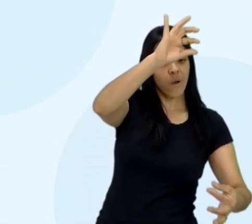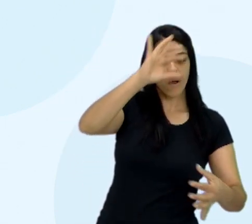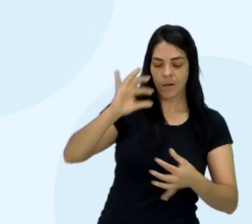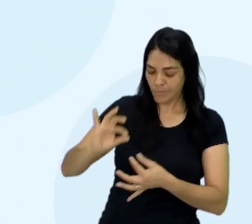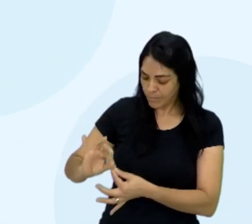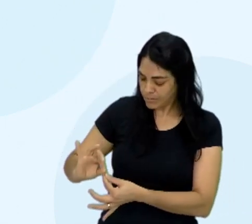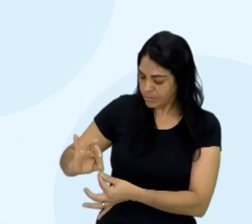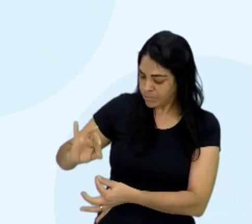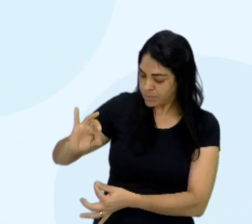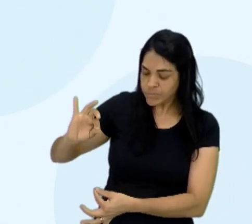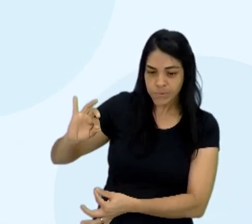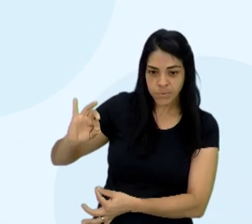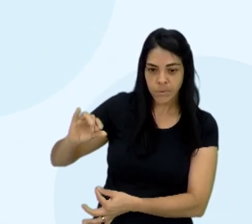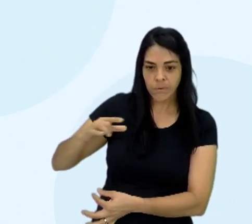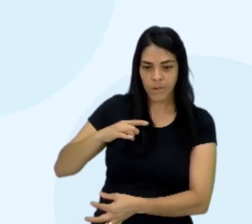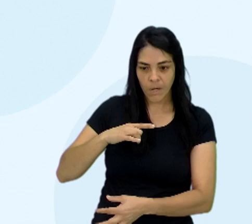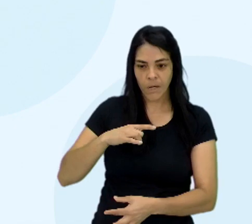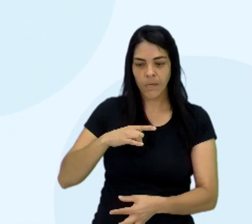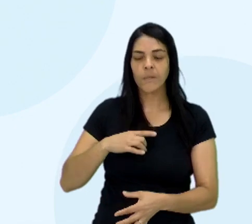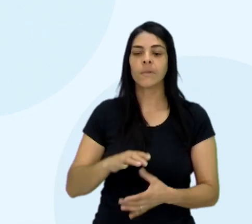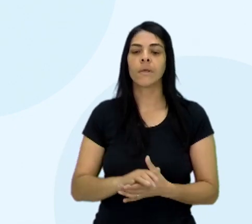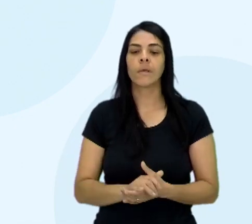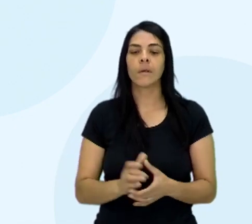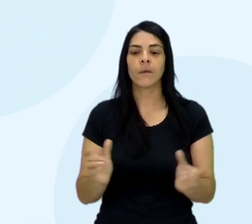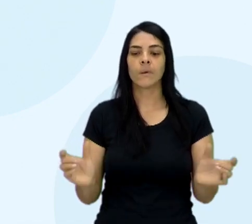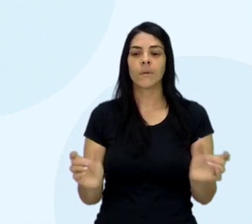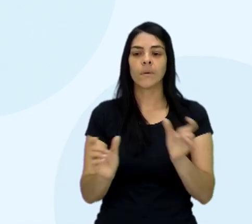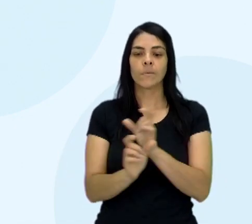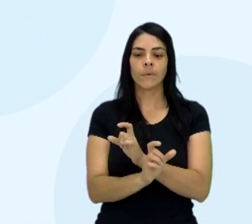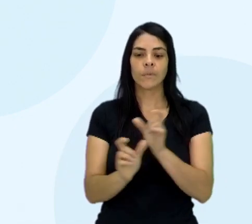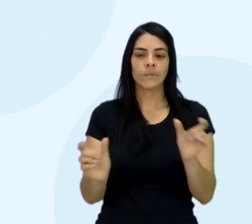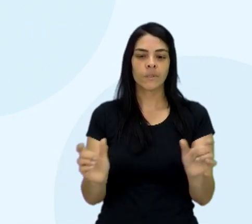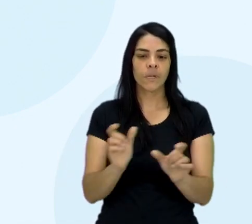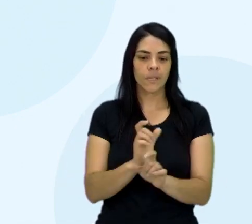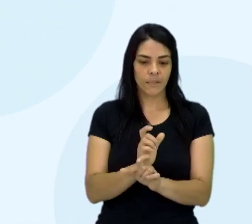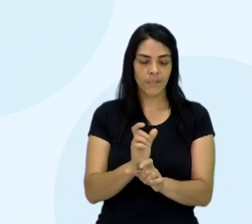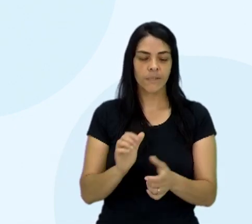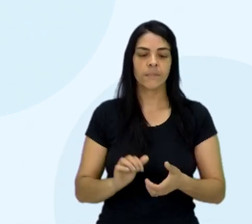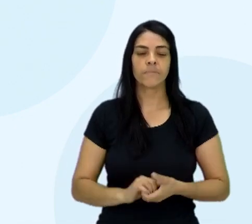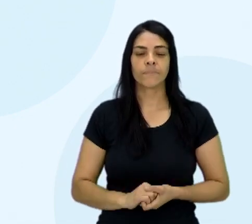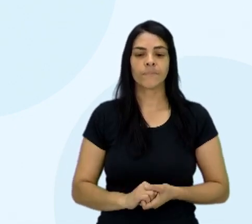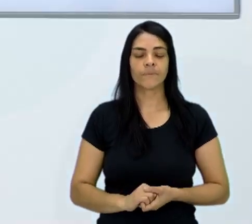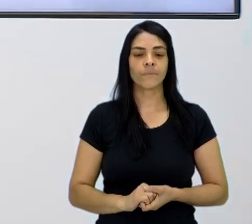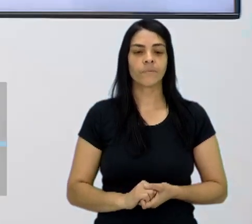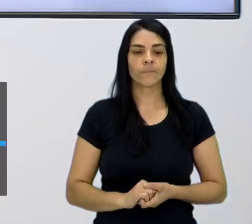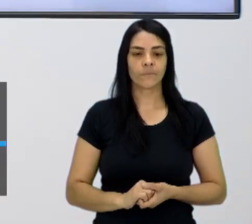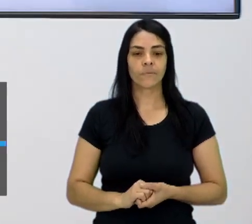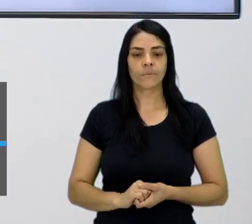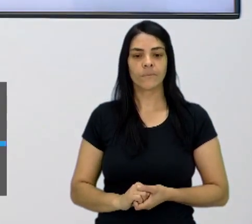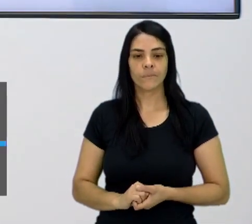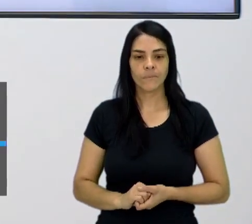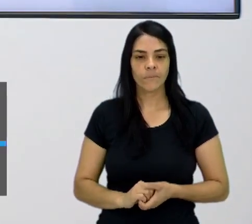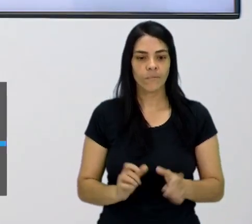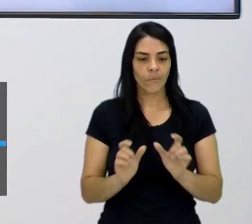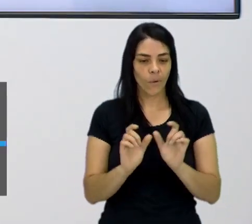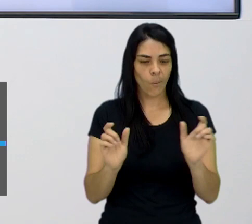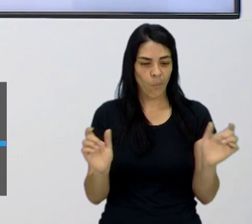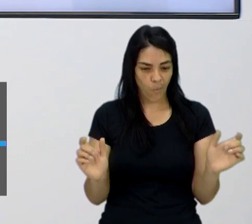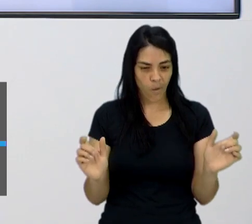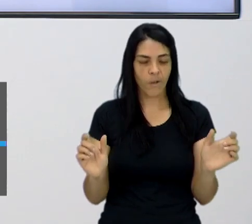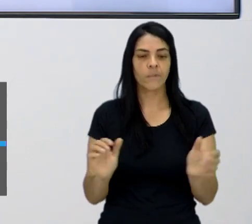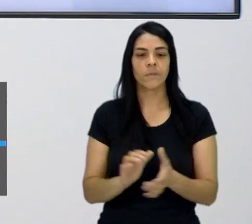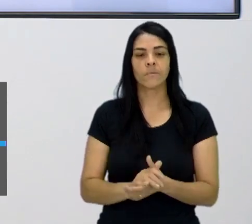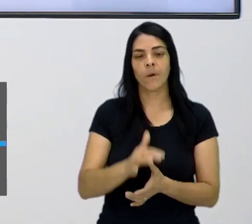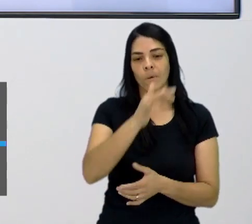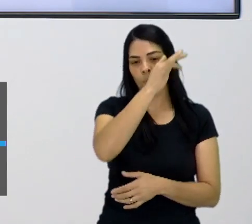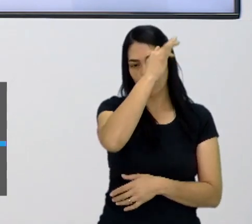ter proporcionalidades entre segmentos aí, tá bom? Este é o teorema de Tales. Ele